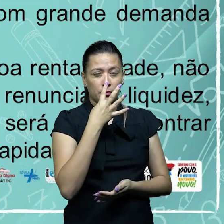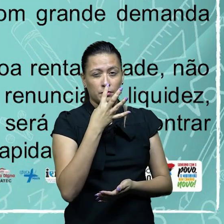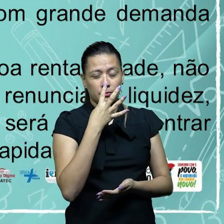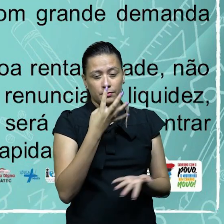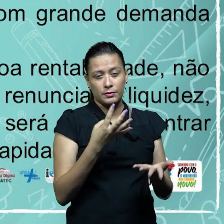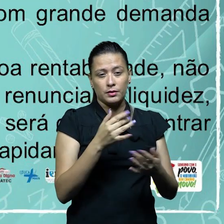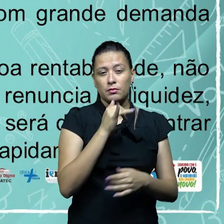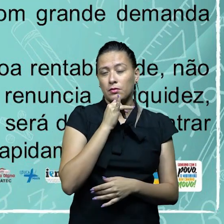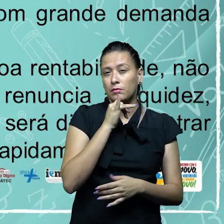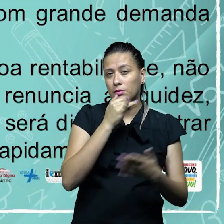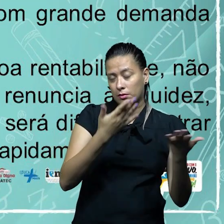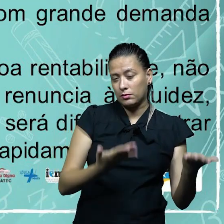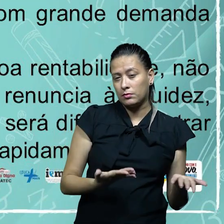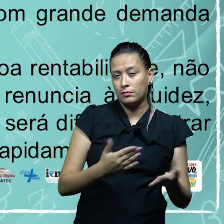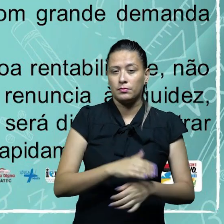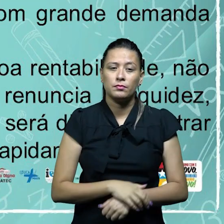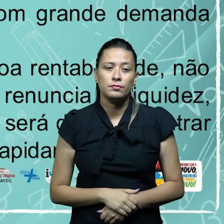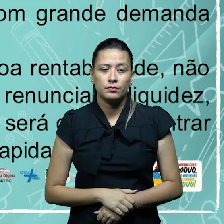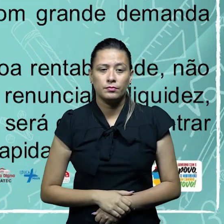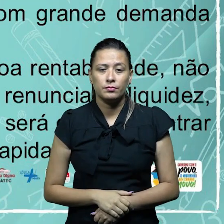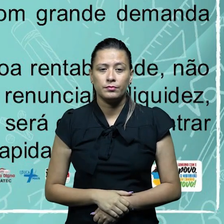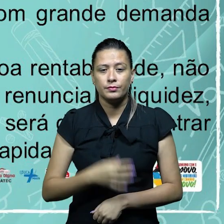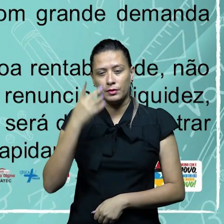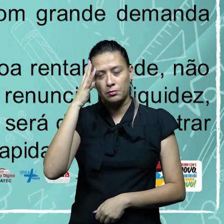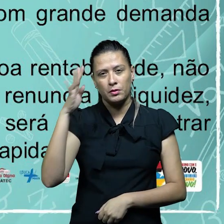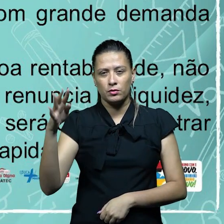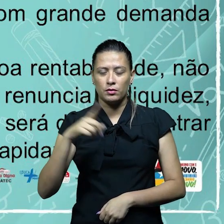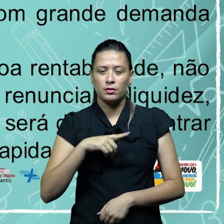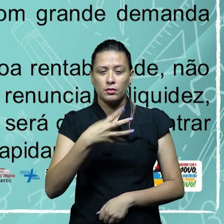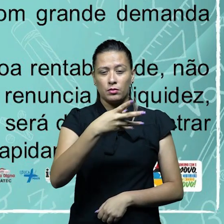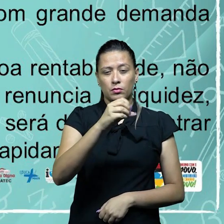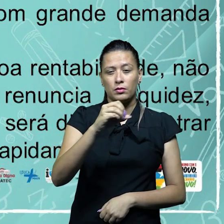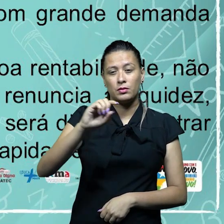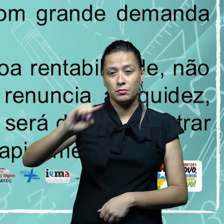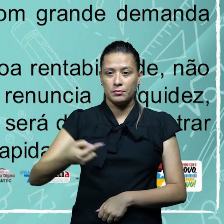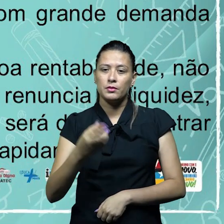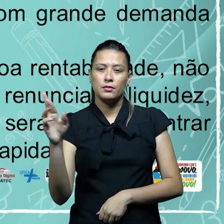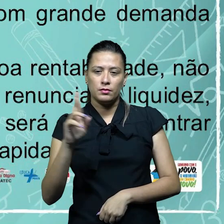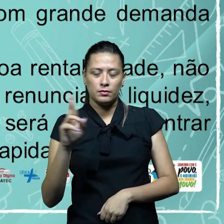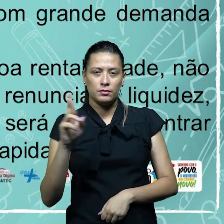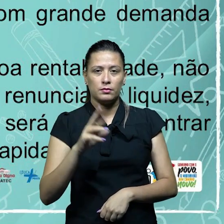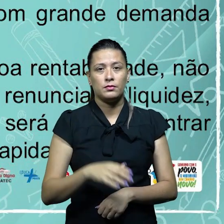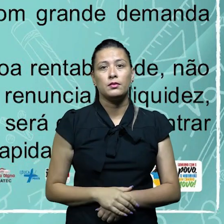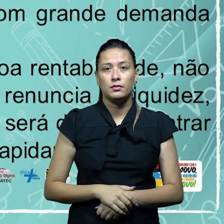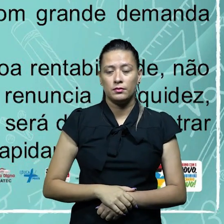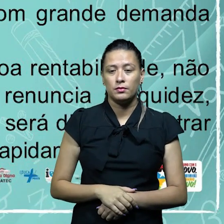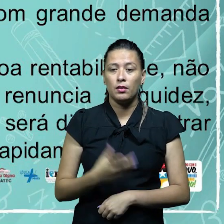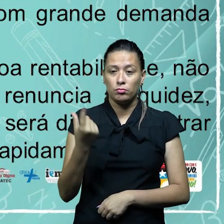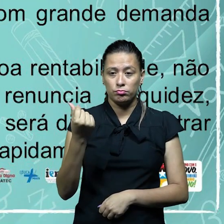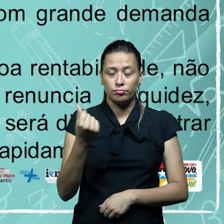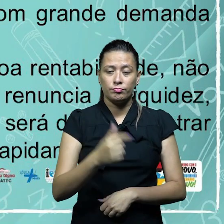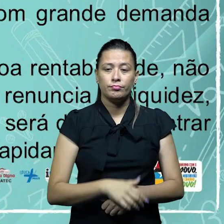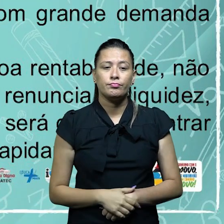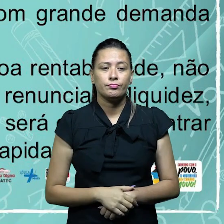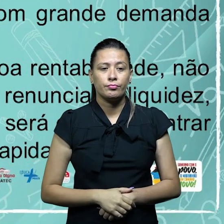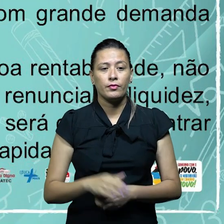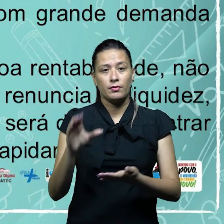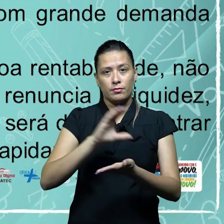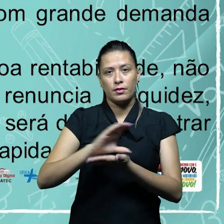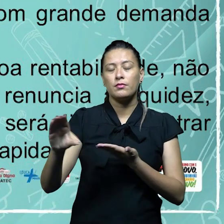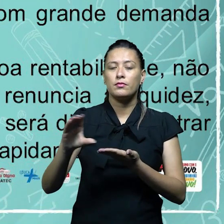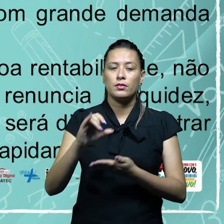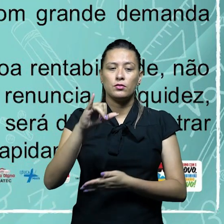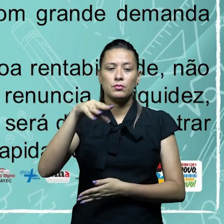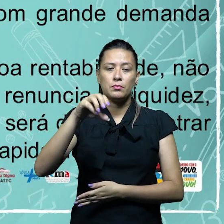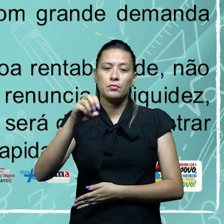imóvel. Após pesquisar bastante, encontrou um apartamento em um bairro excelente, tá? Com franca valorização, ou seja, ele